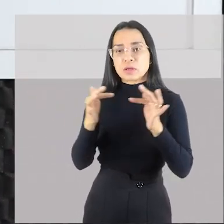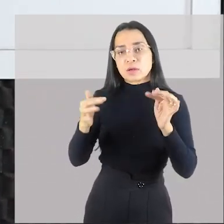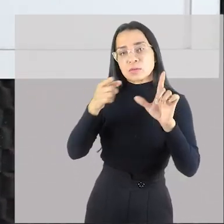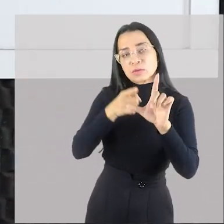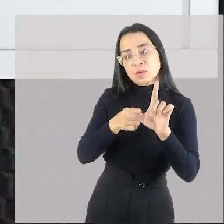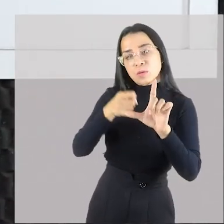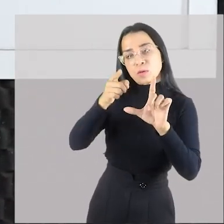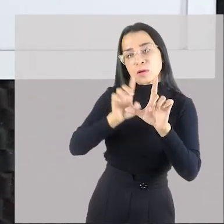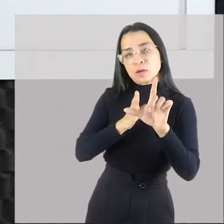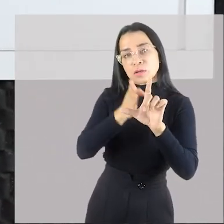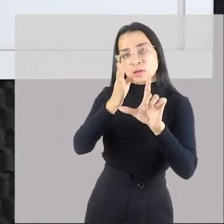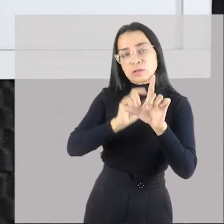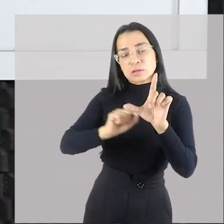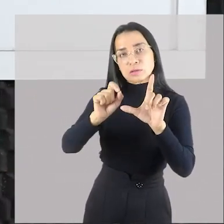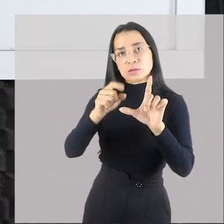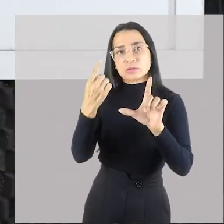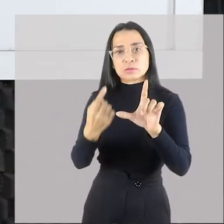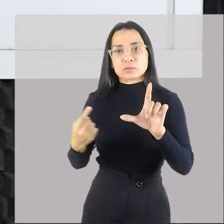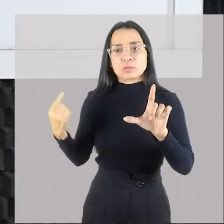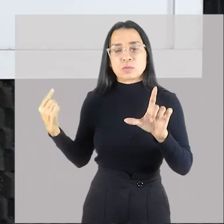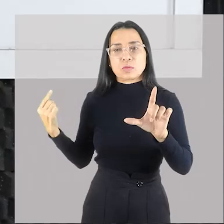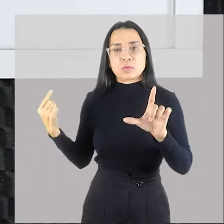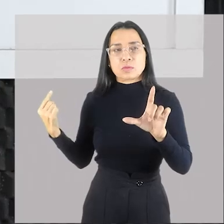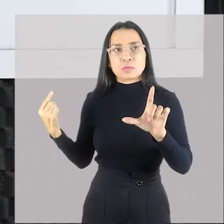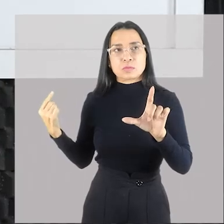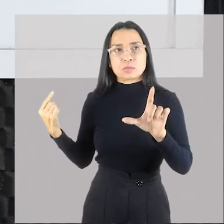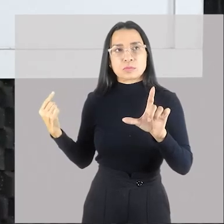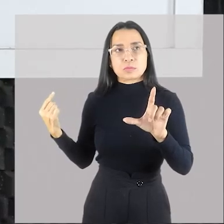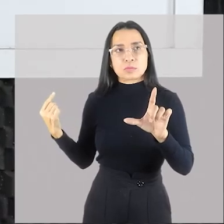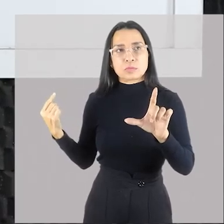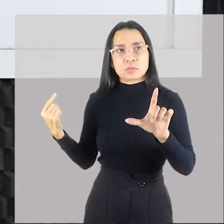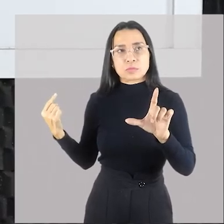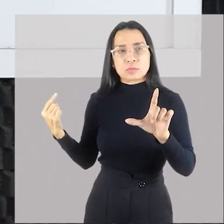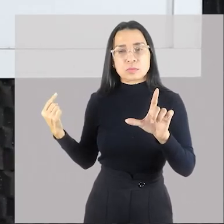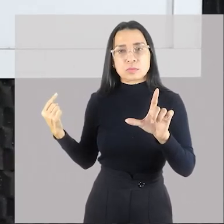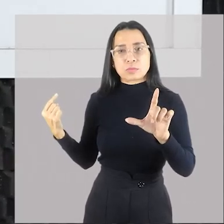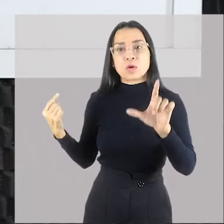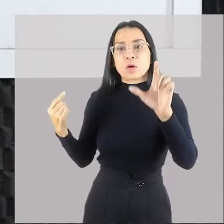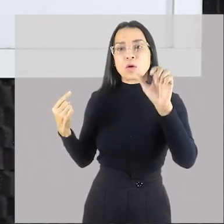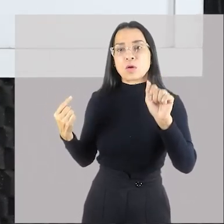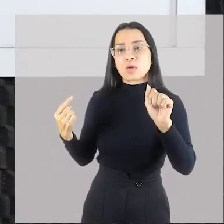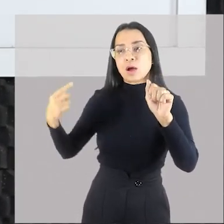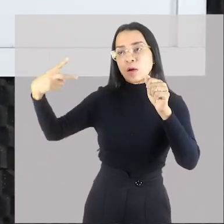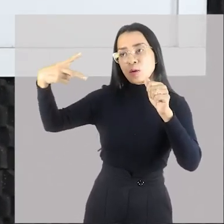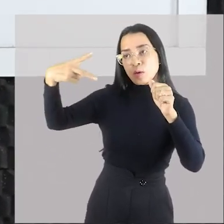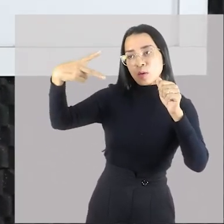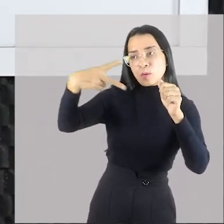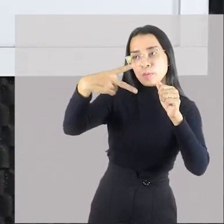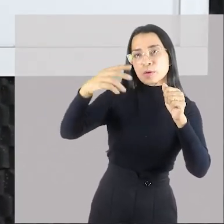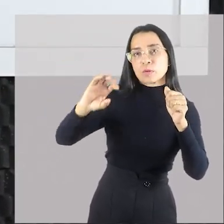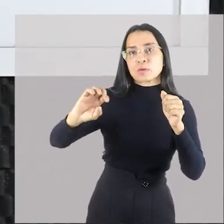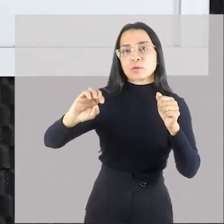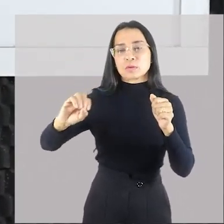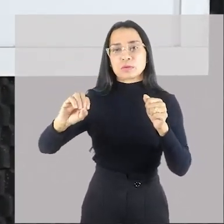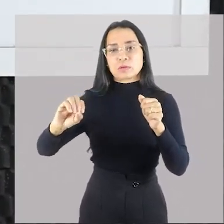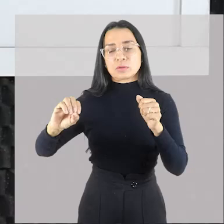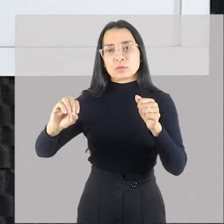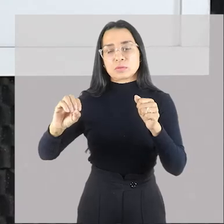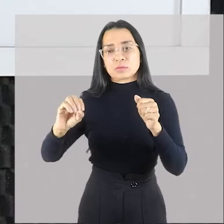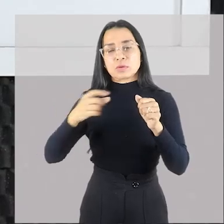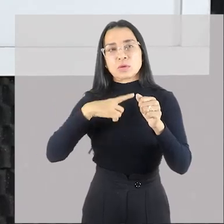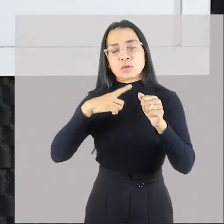esse coeficiente a for maior do que zero. Nós já estudamos isso em aulas anteriores. Aí você tem uma